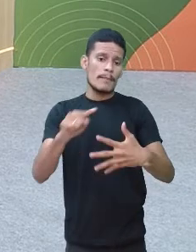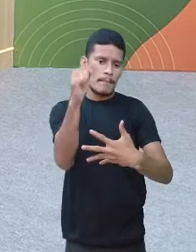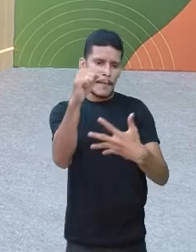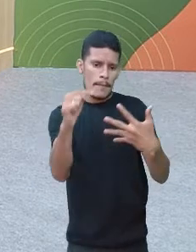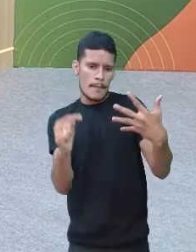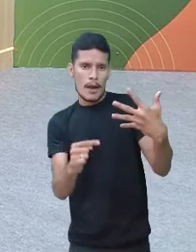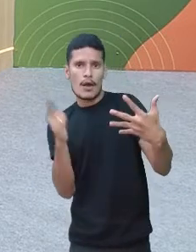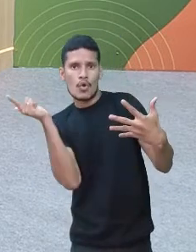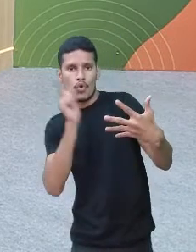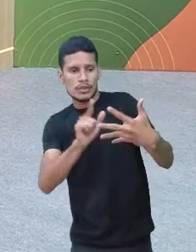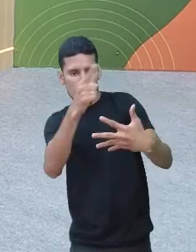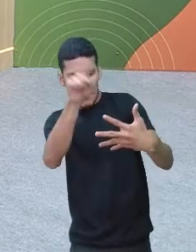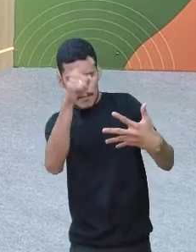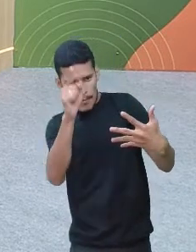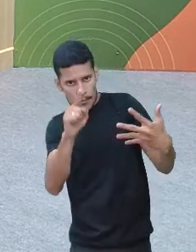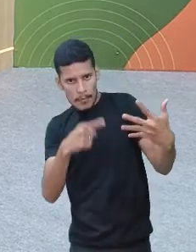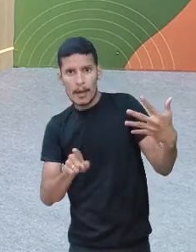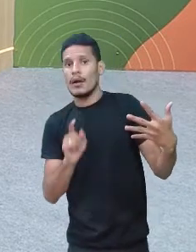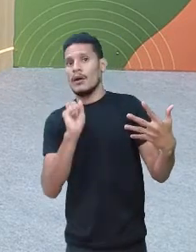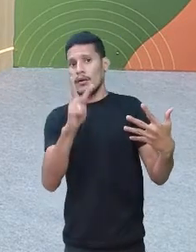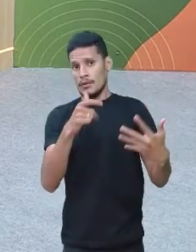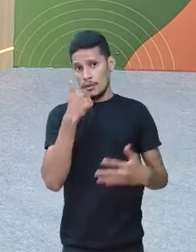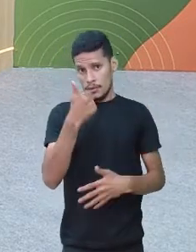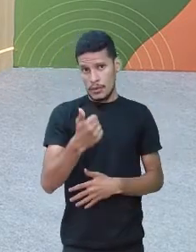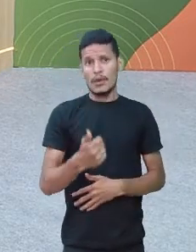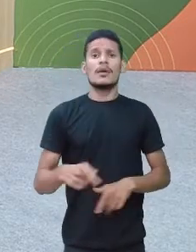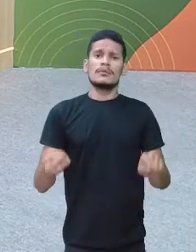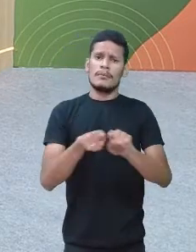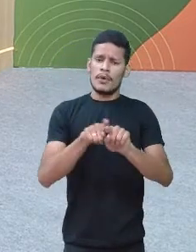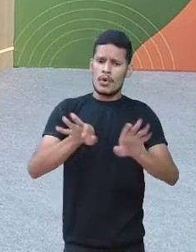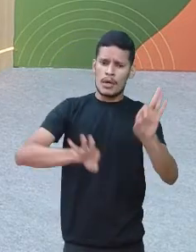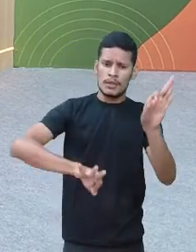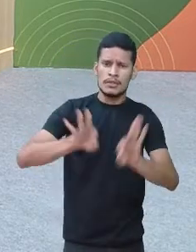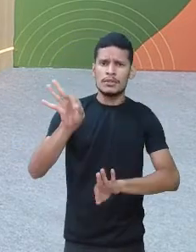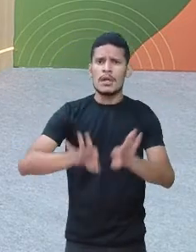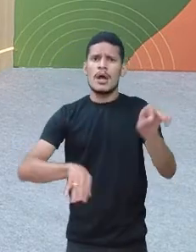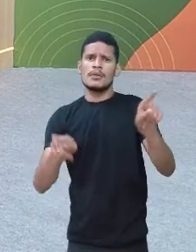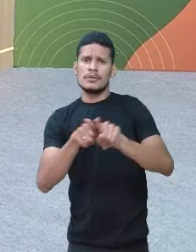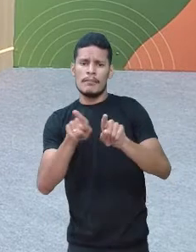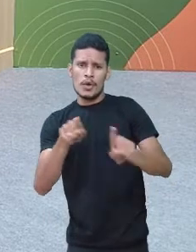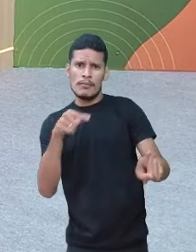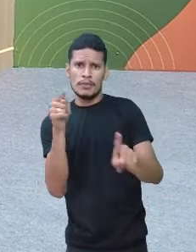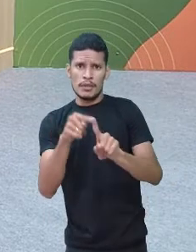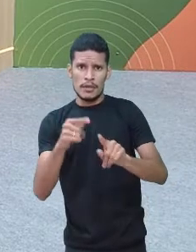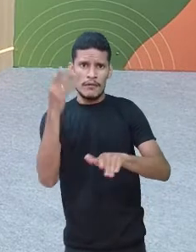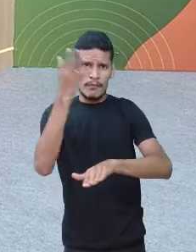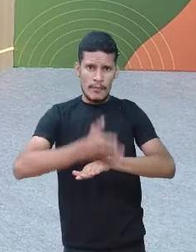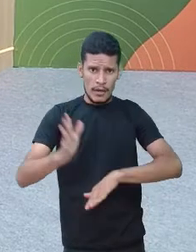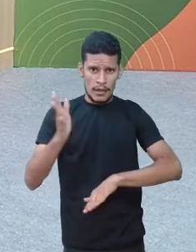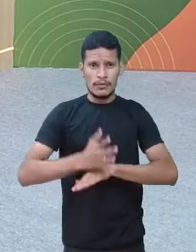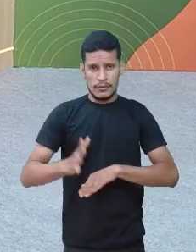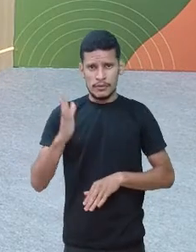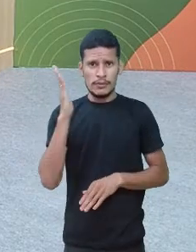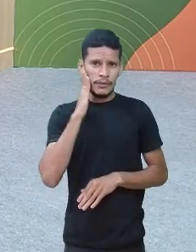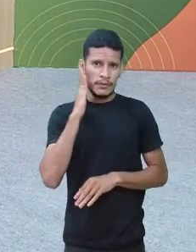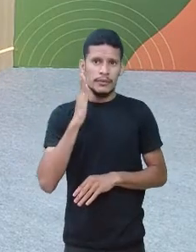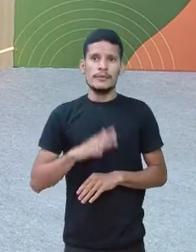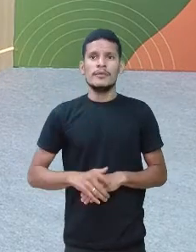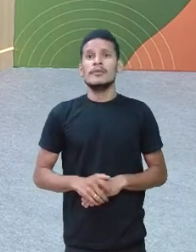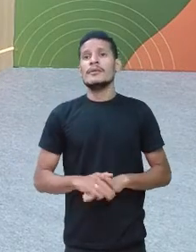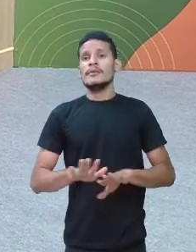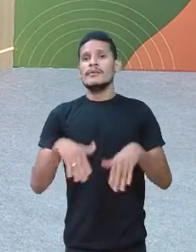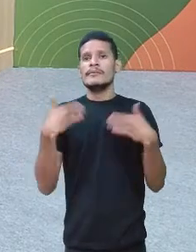meta objetivo, né? E aí de forma organizada, de forma mais objetiva, né? Mais prática, digamos assim.